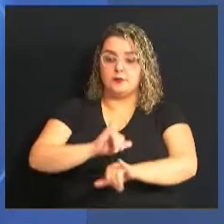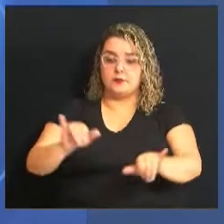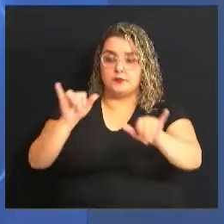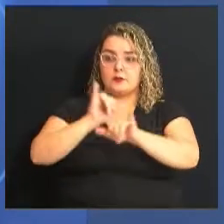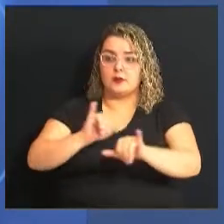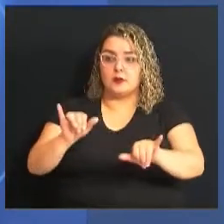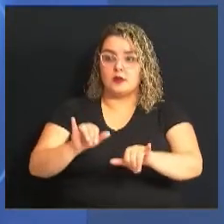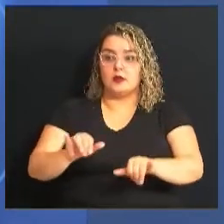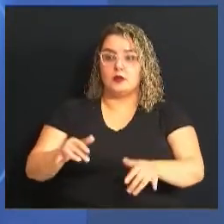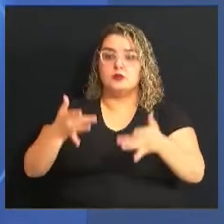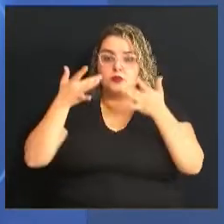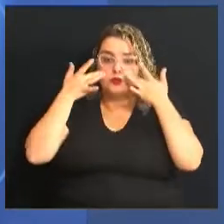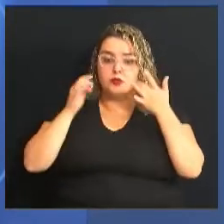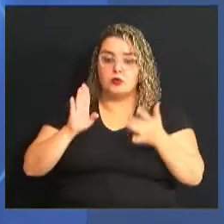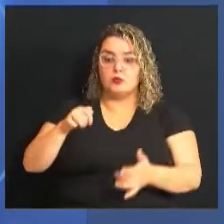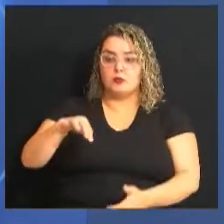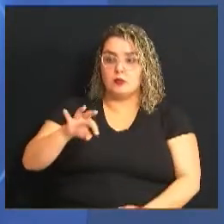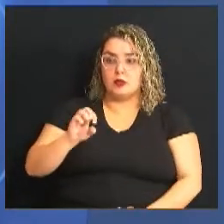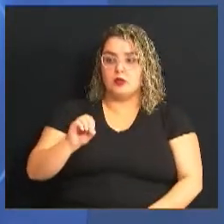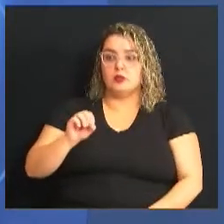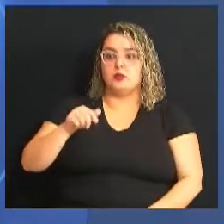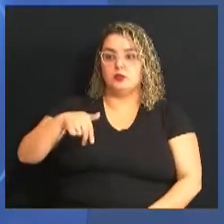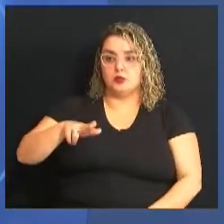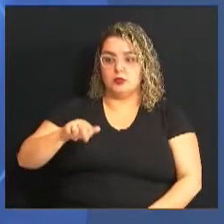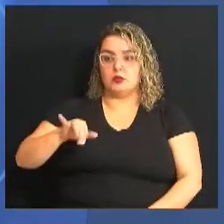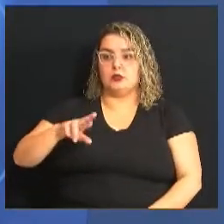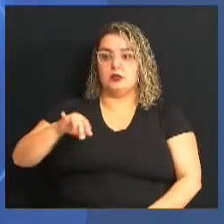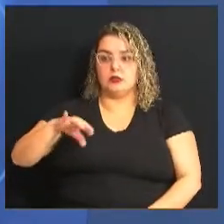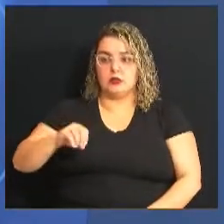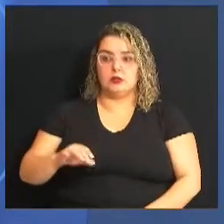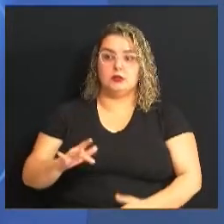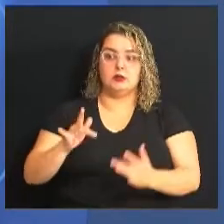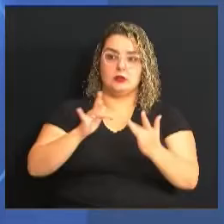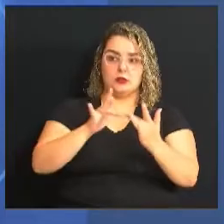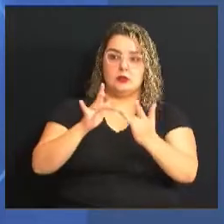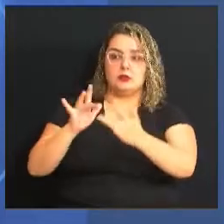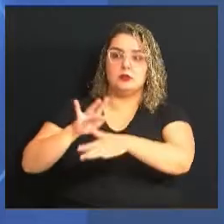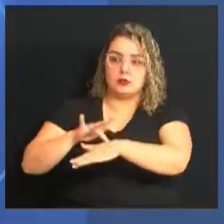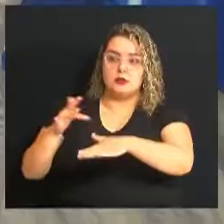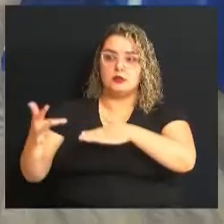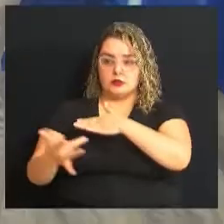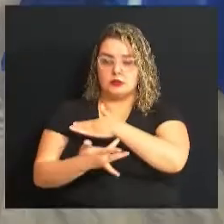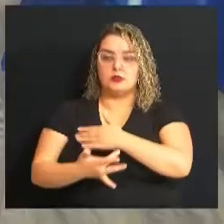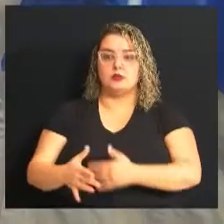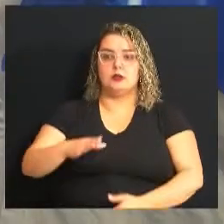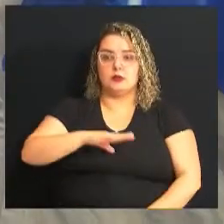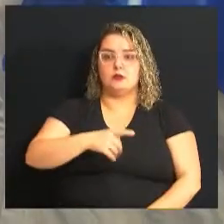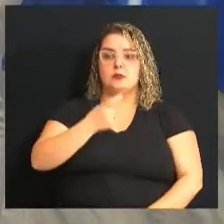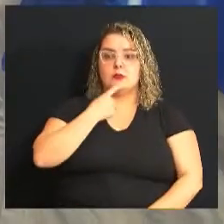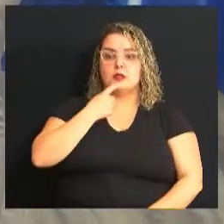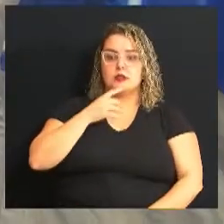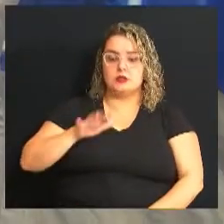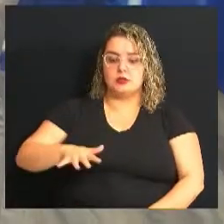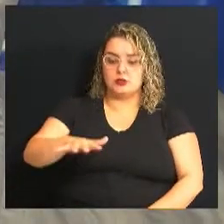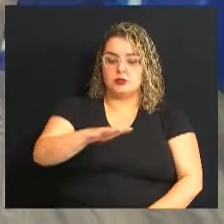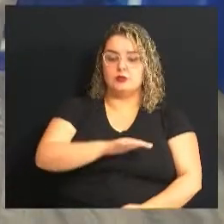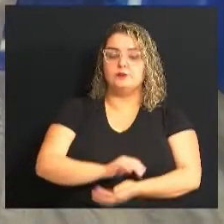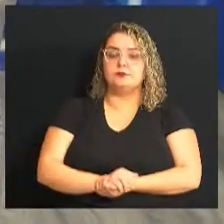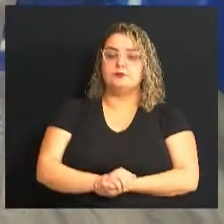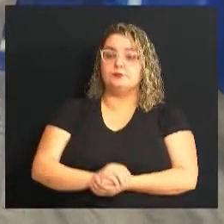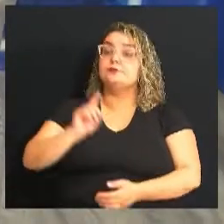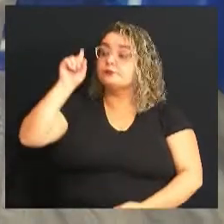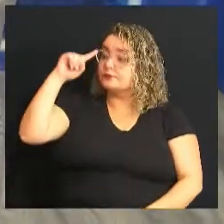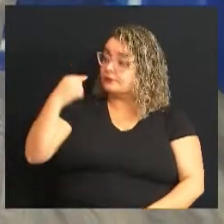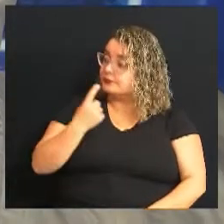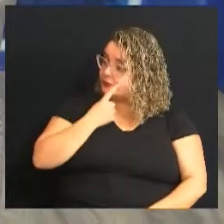no Teatro Bento Quirino, atendendo a imprensa, toda a imprensa de Campinas região. Em Mirna Abreu, nós tivemos a